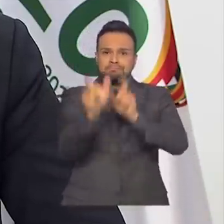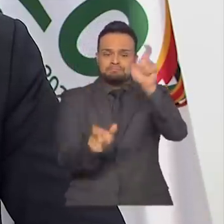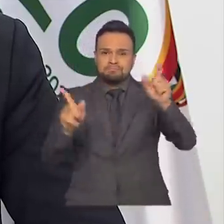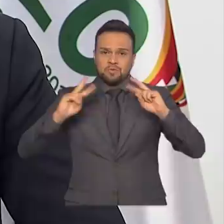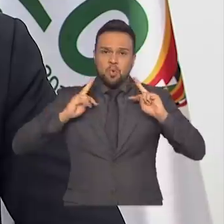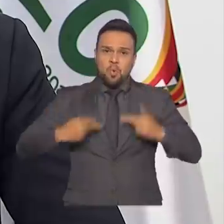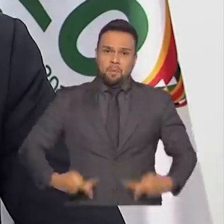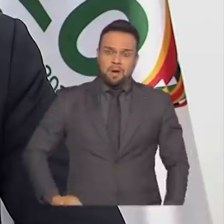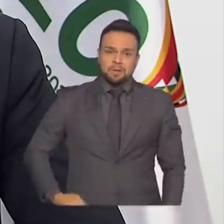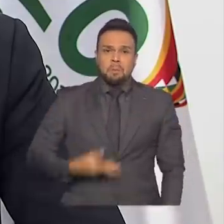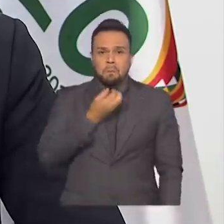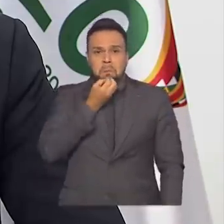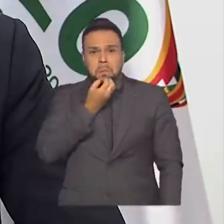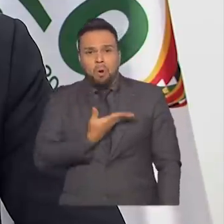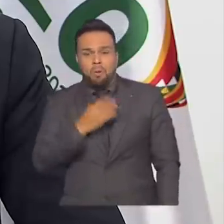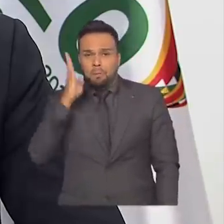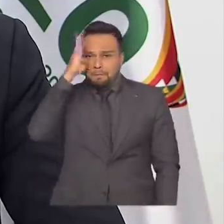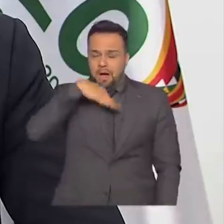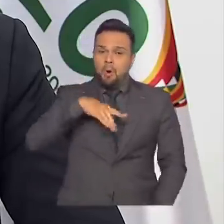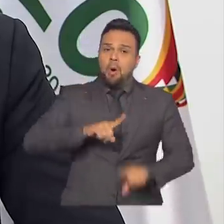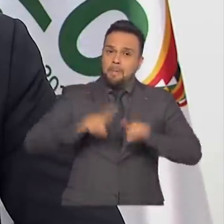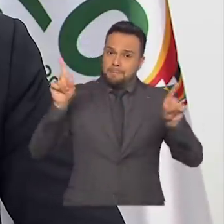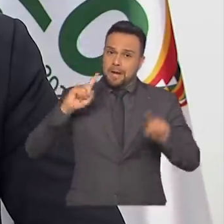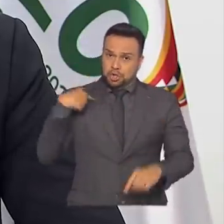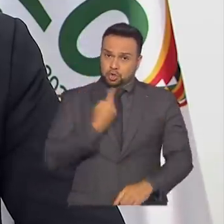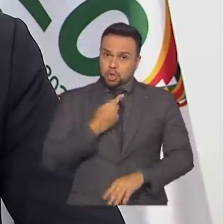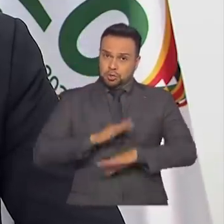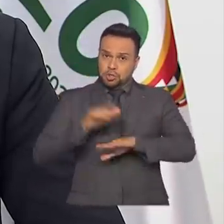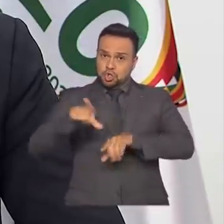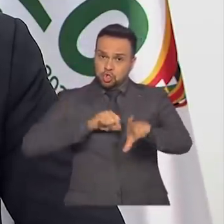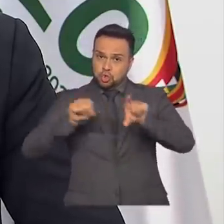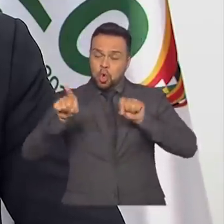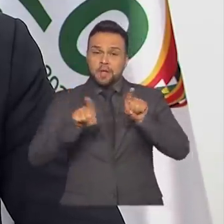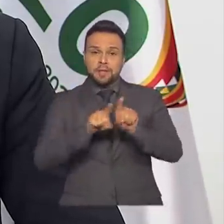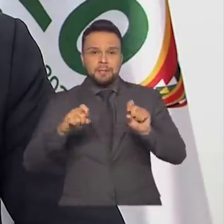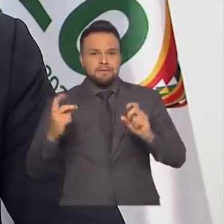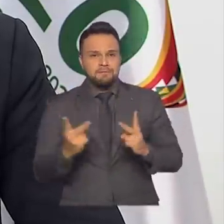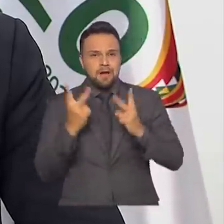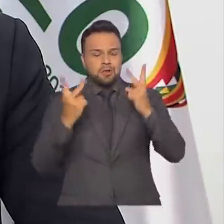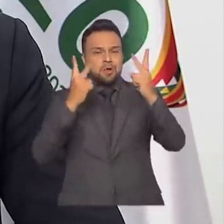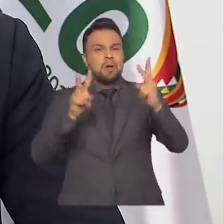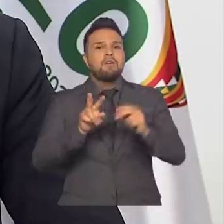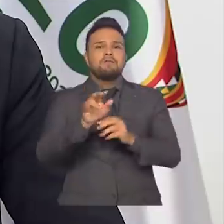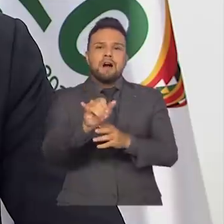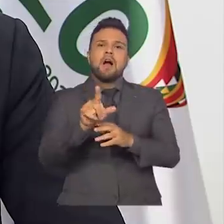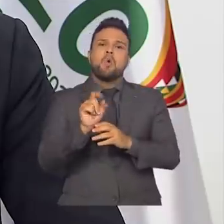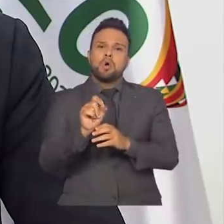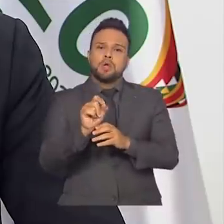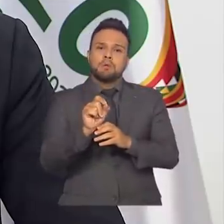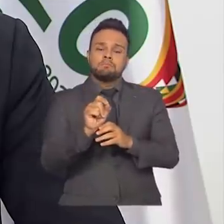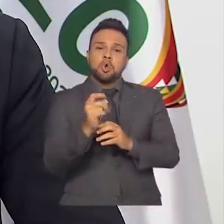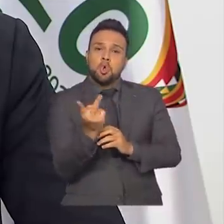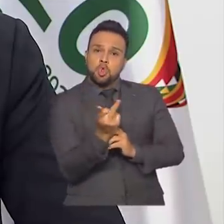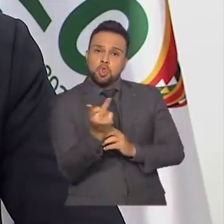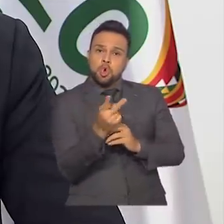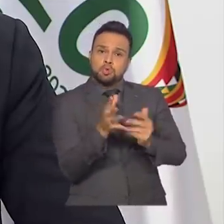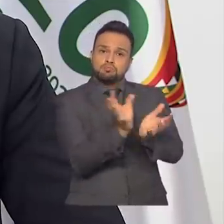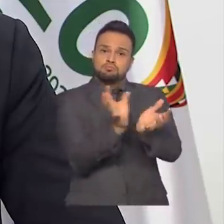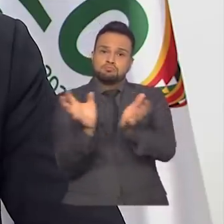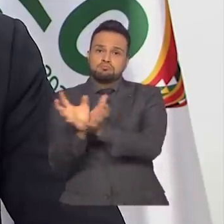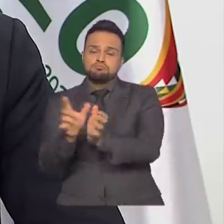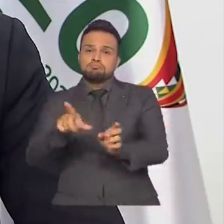maus. E são as nossas escolhas e valores que determinarão em qual dos dois grupos nos